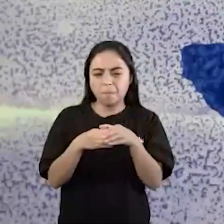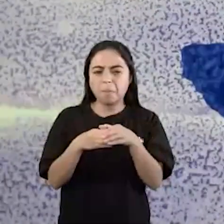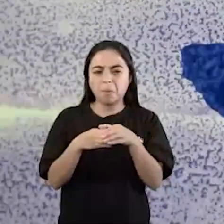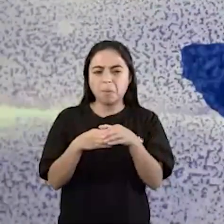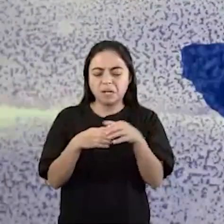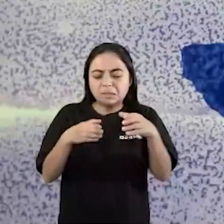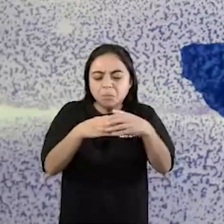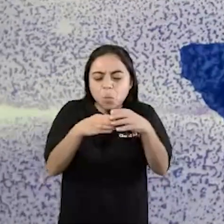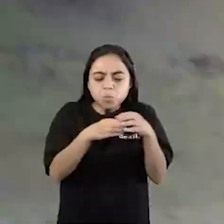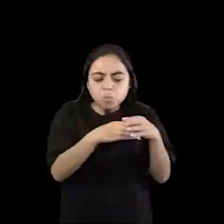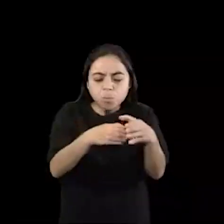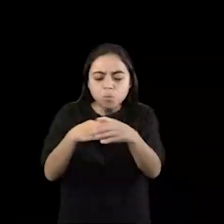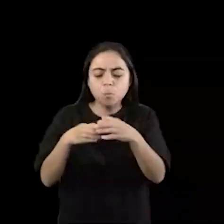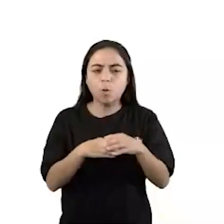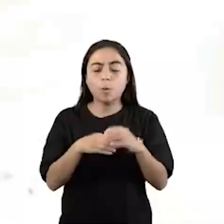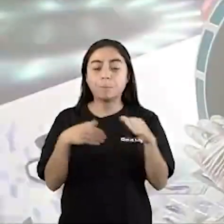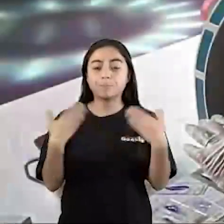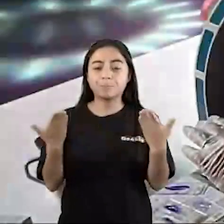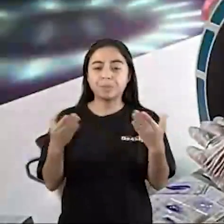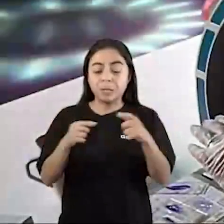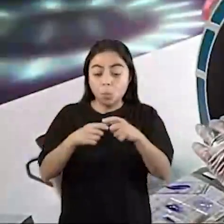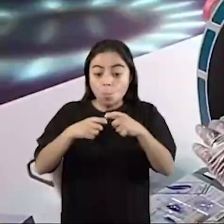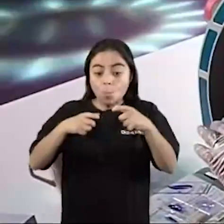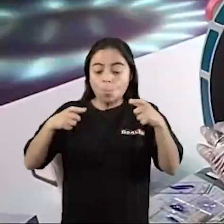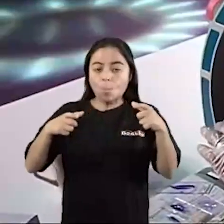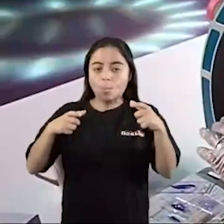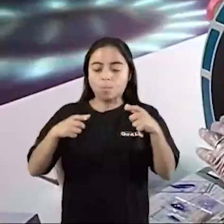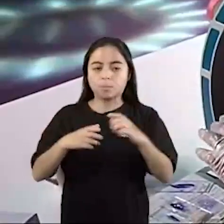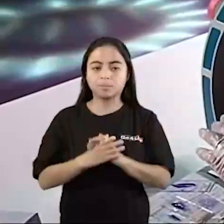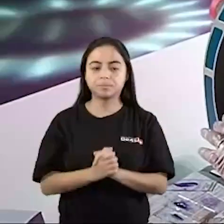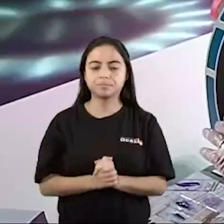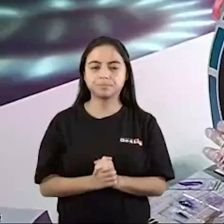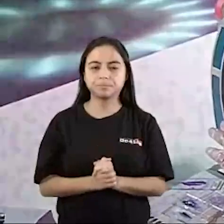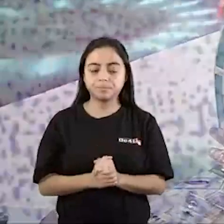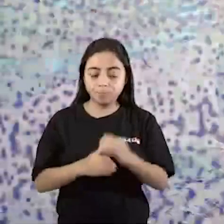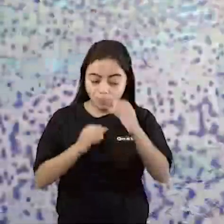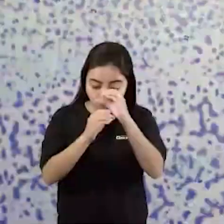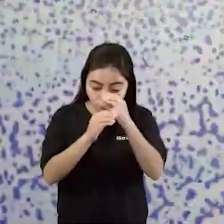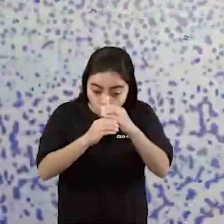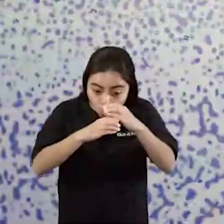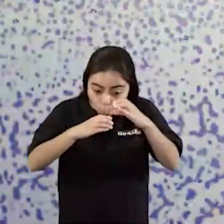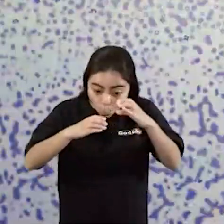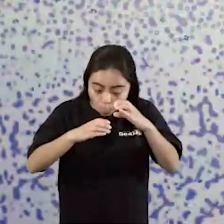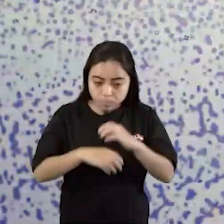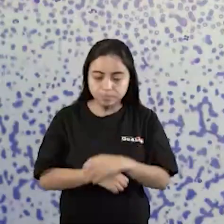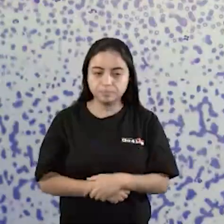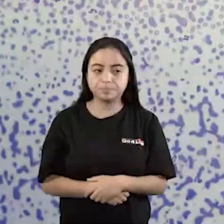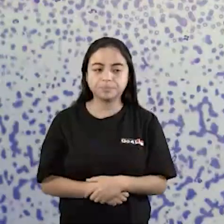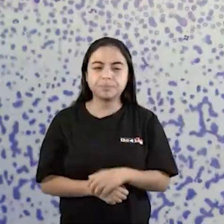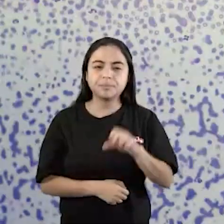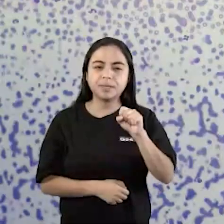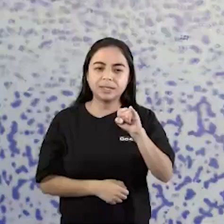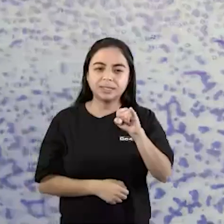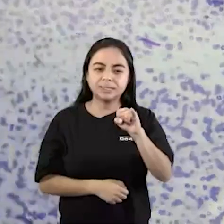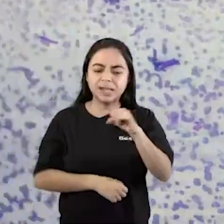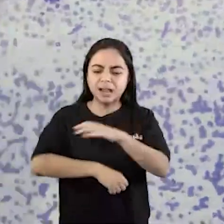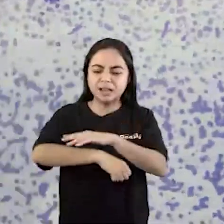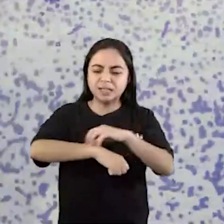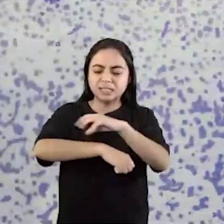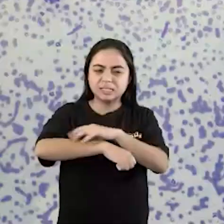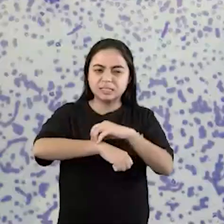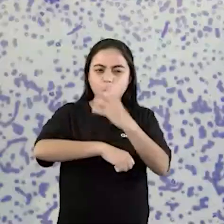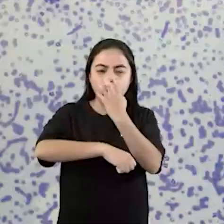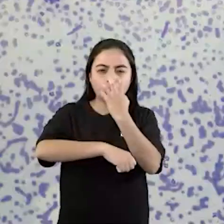muito aglomerado. Vamos dar uma aumentada para a gente buscar mais. Isso é uma lesão ulcerativa na pele de